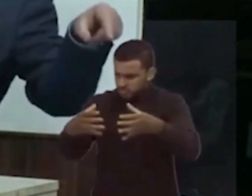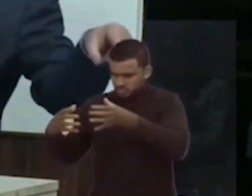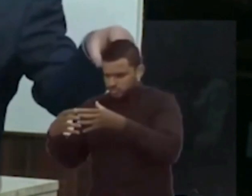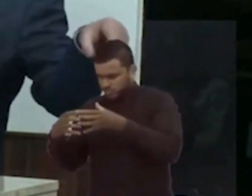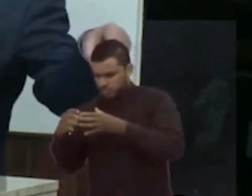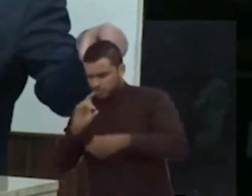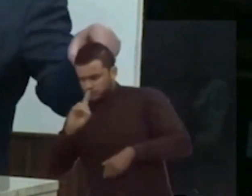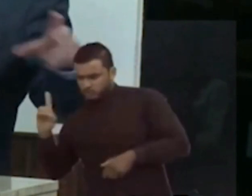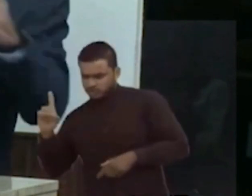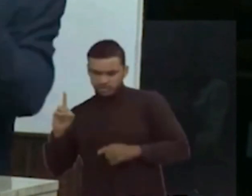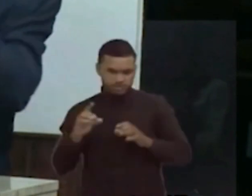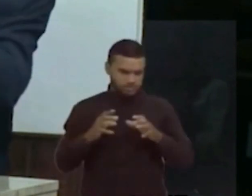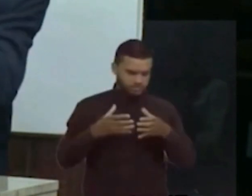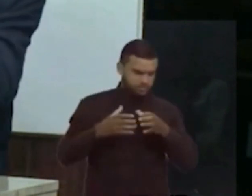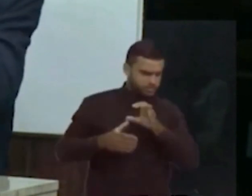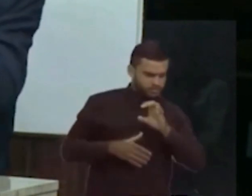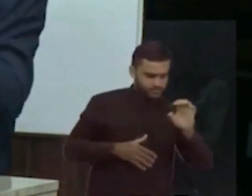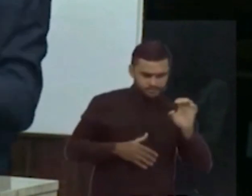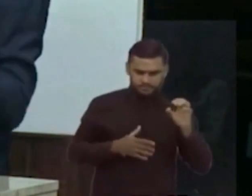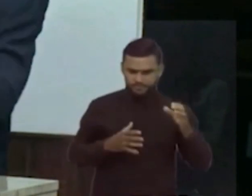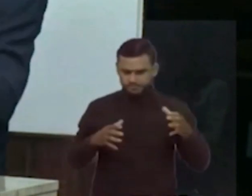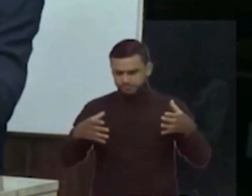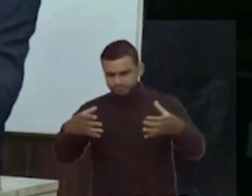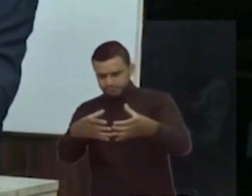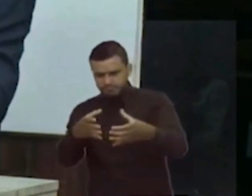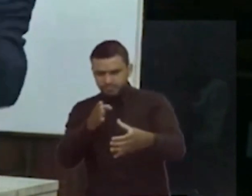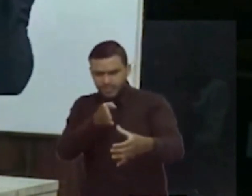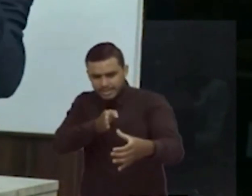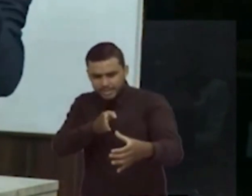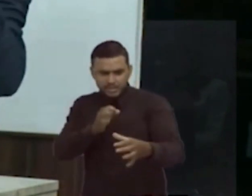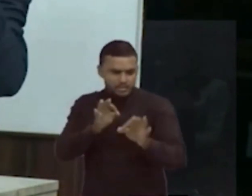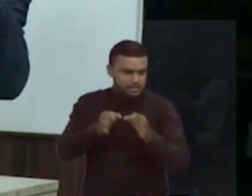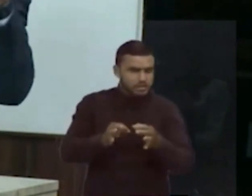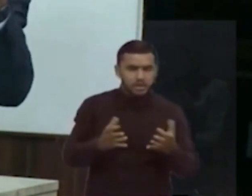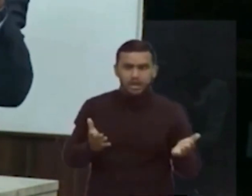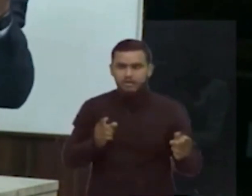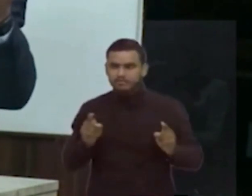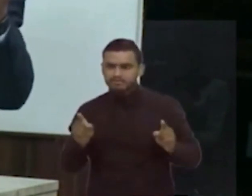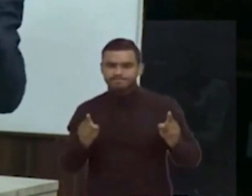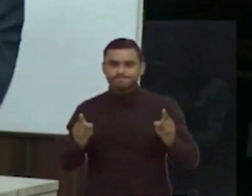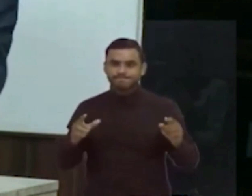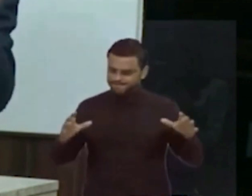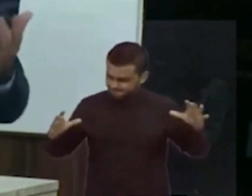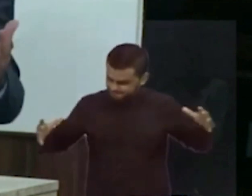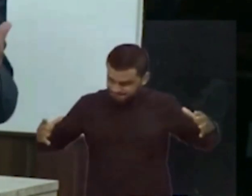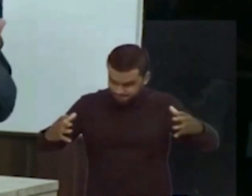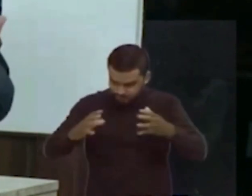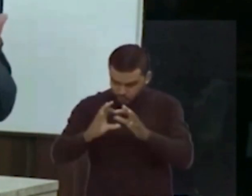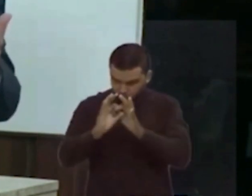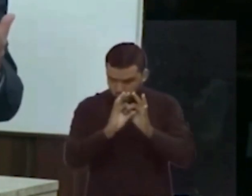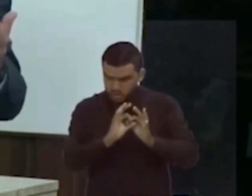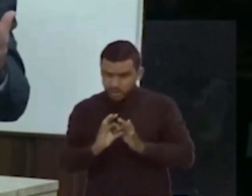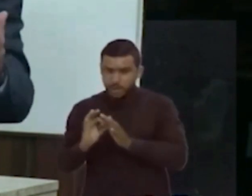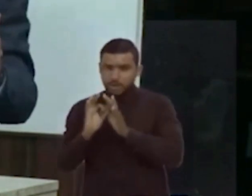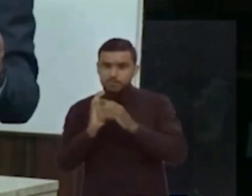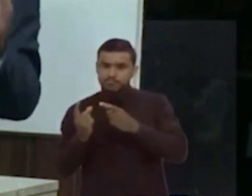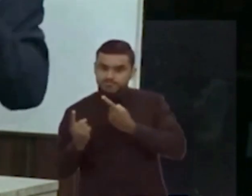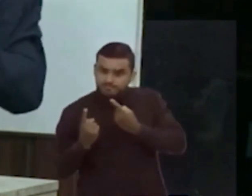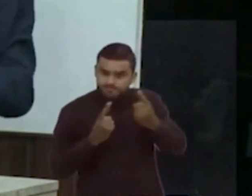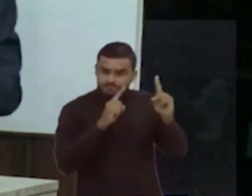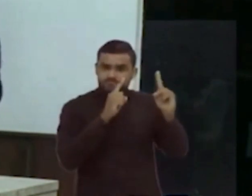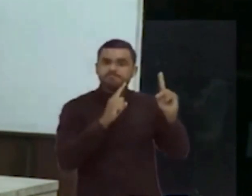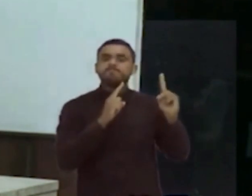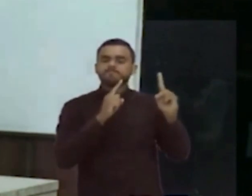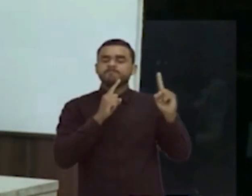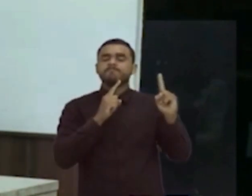daquela percepção humilde, mas audaciosa, de confrontar o inimigo provavelmente impossível de ser derrotado,